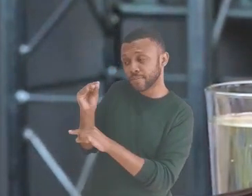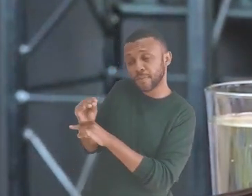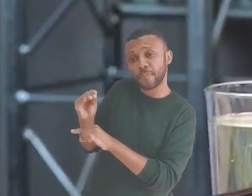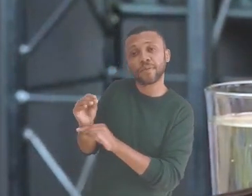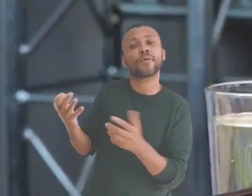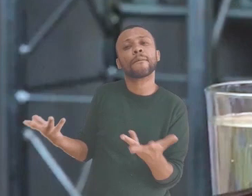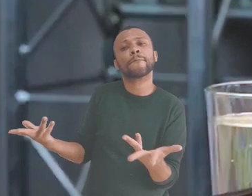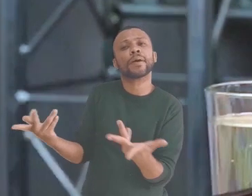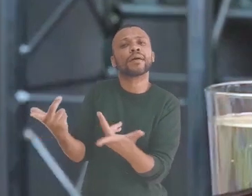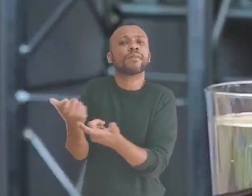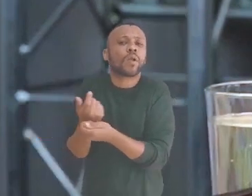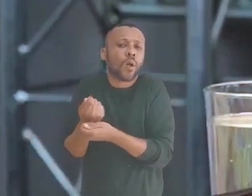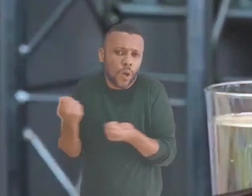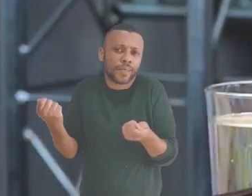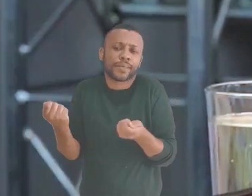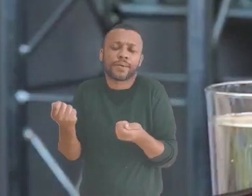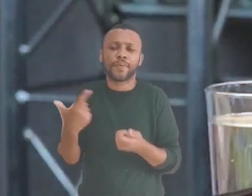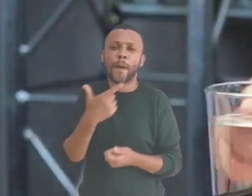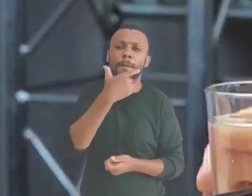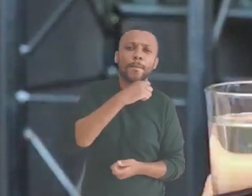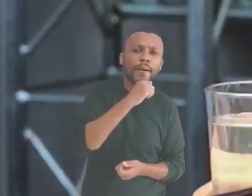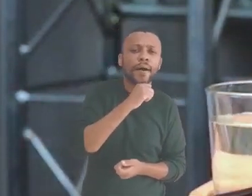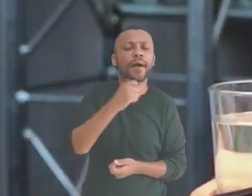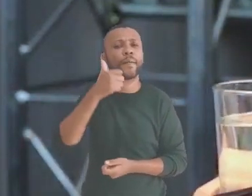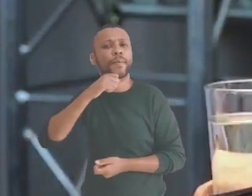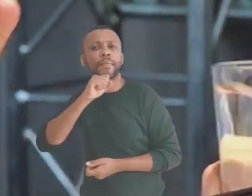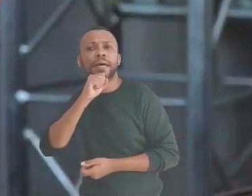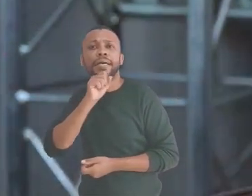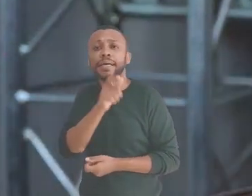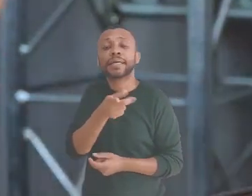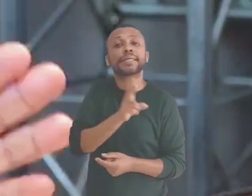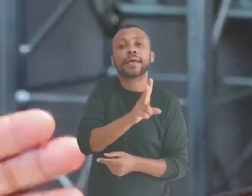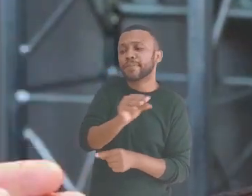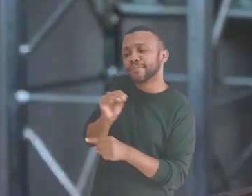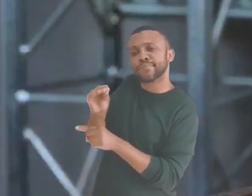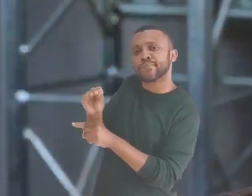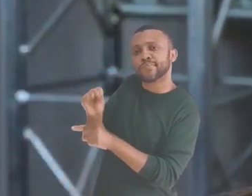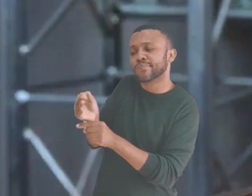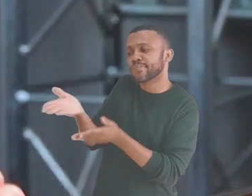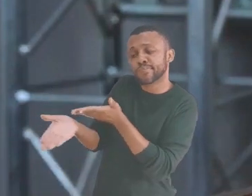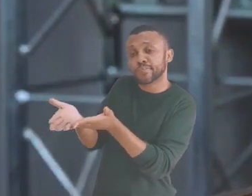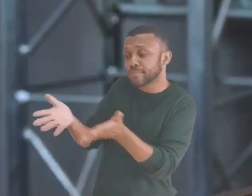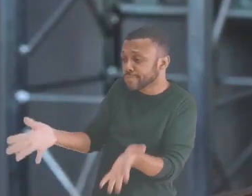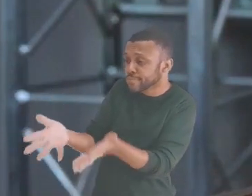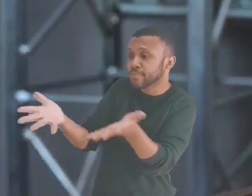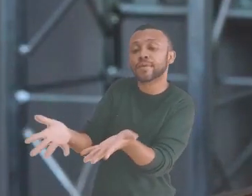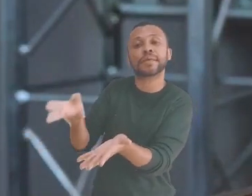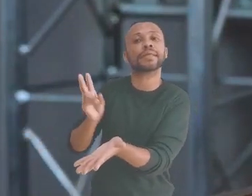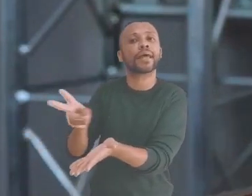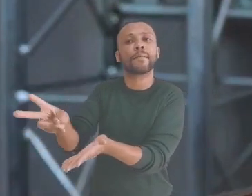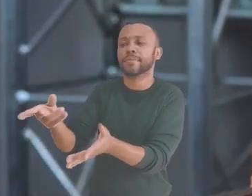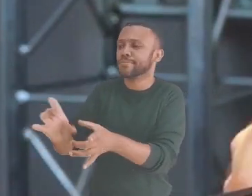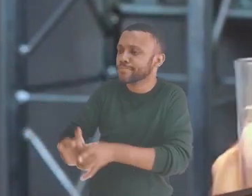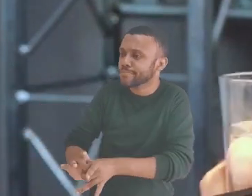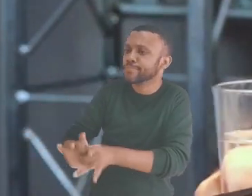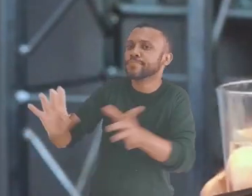linda, dos meus pais, que nunca não botaram limite para mim. Por quê?